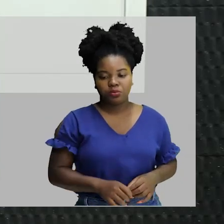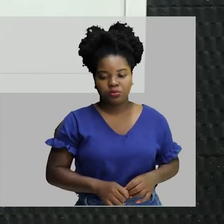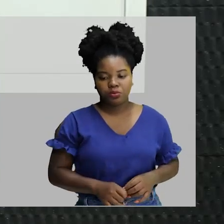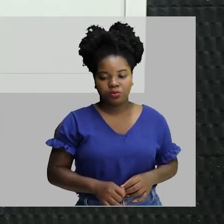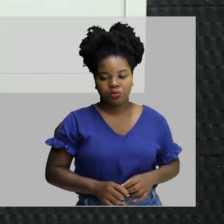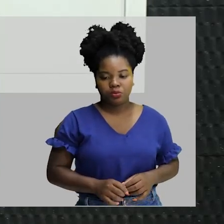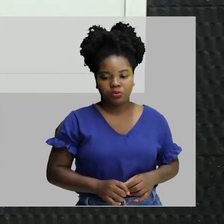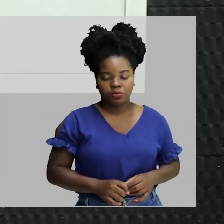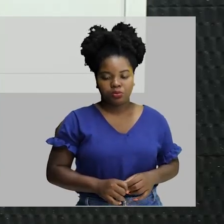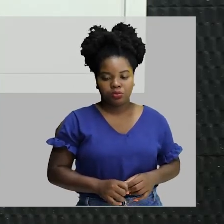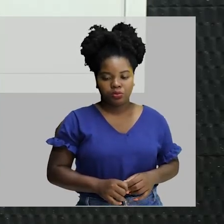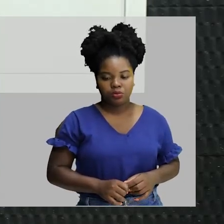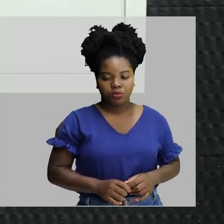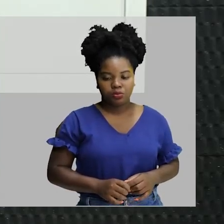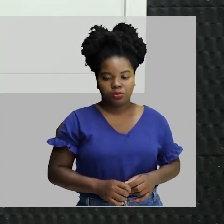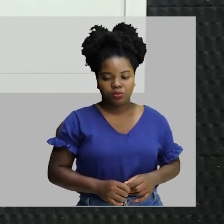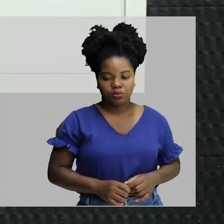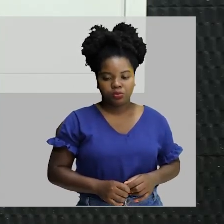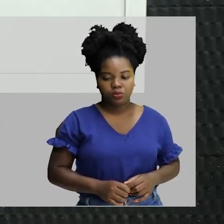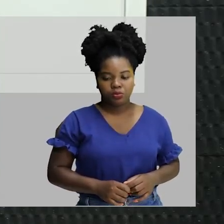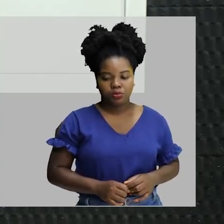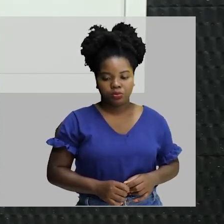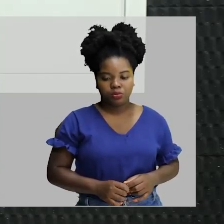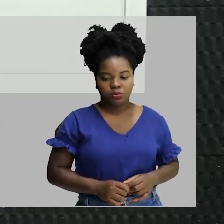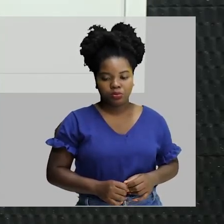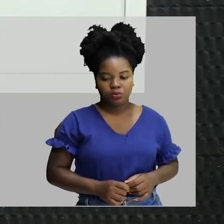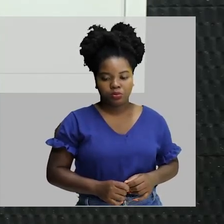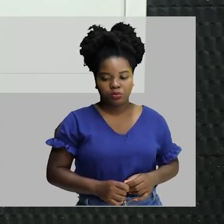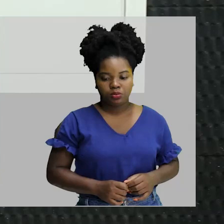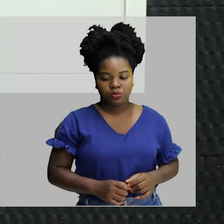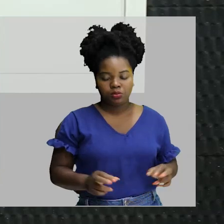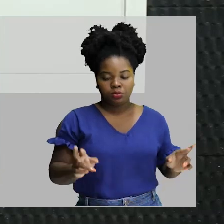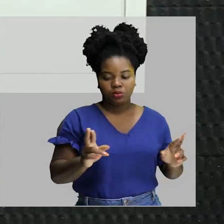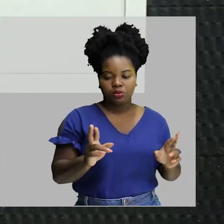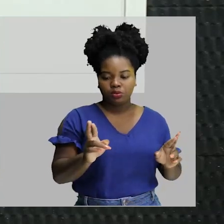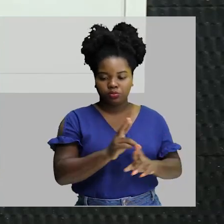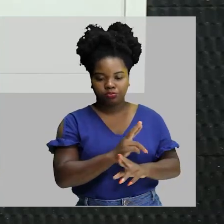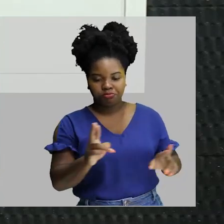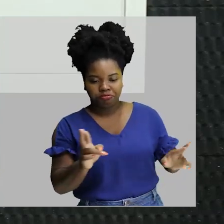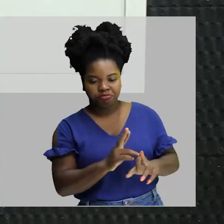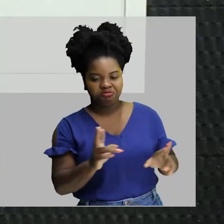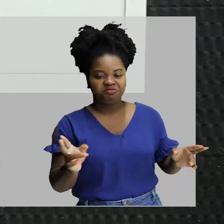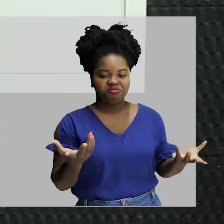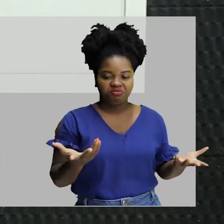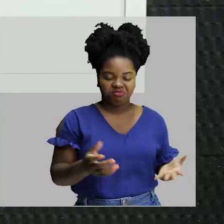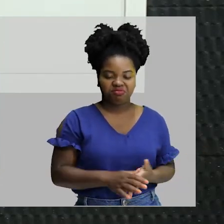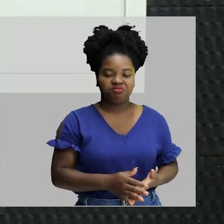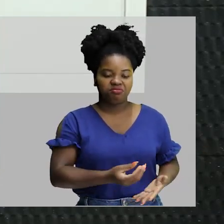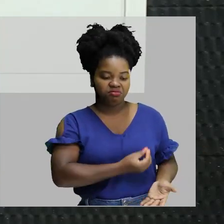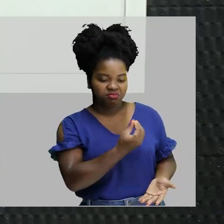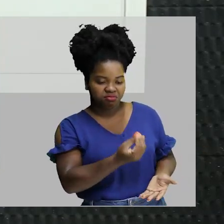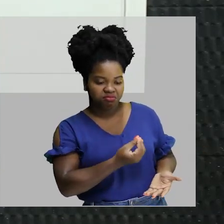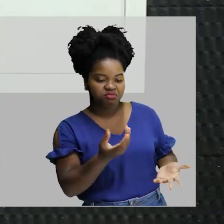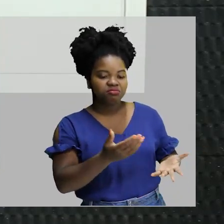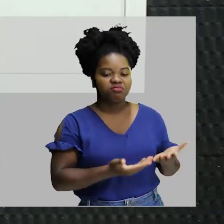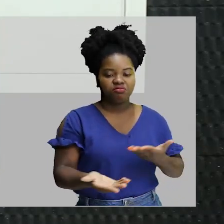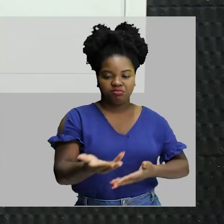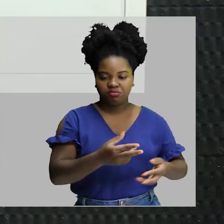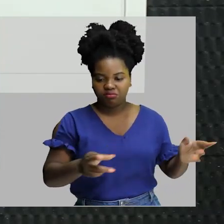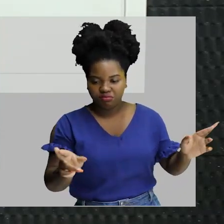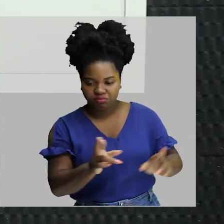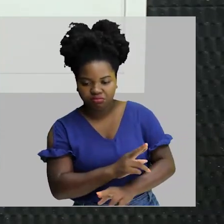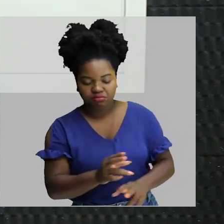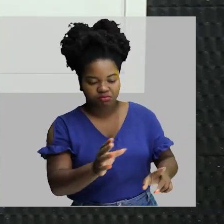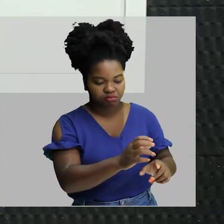Esta relação causa e efeito, definida a partir deste convívio social, deste ambiente social, aí eu vou construir um